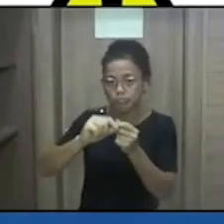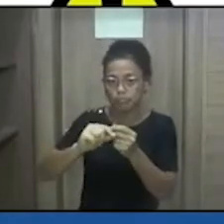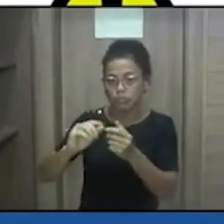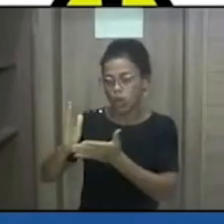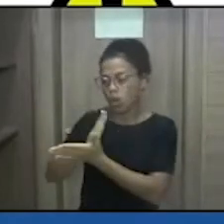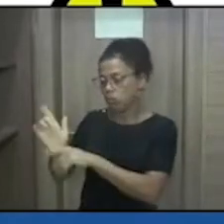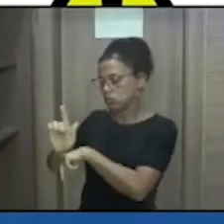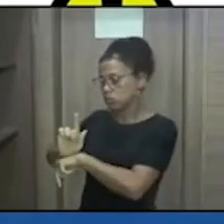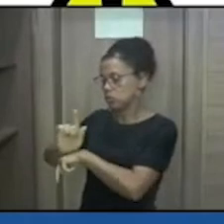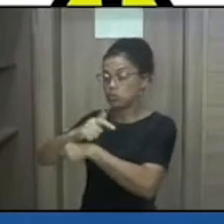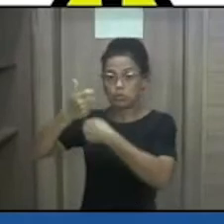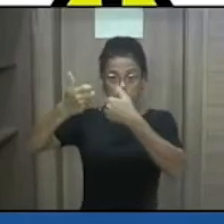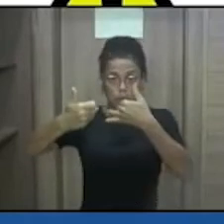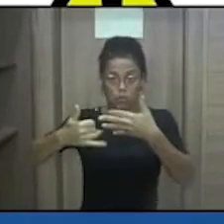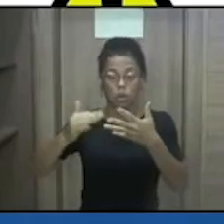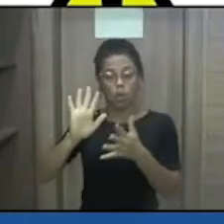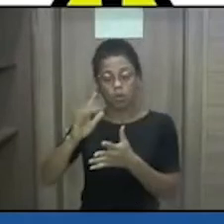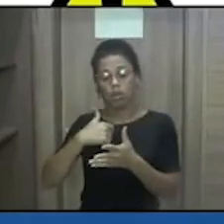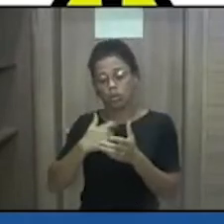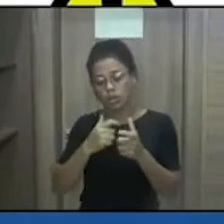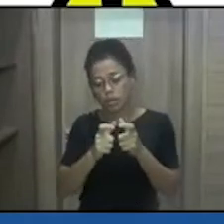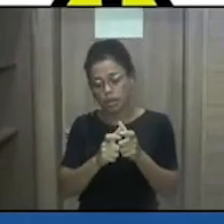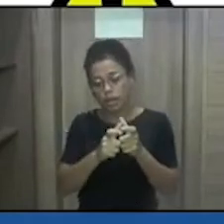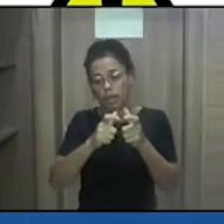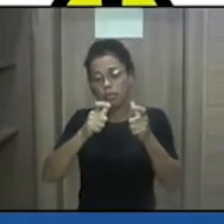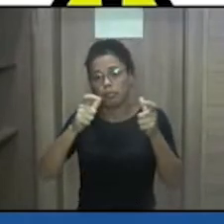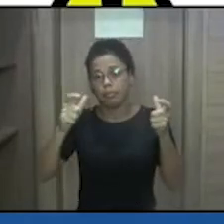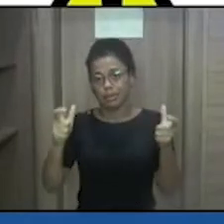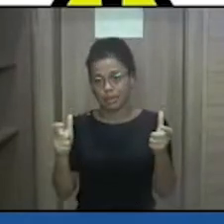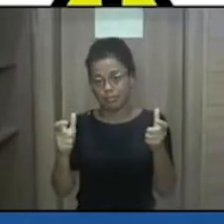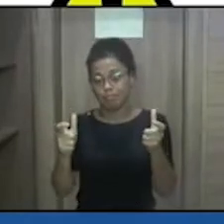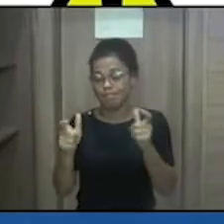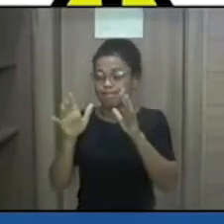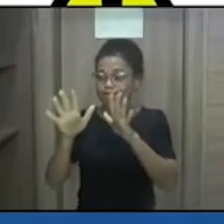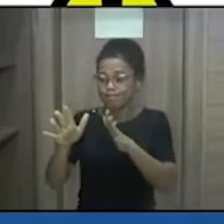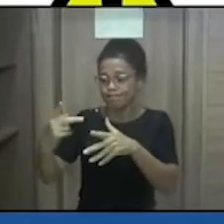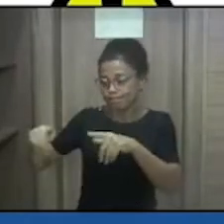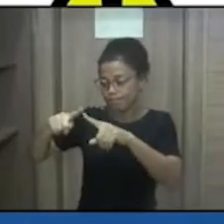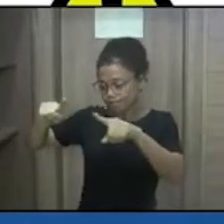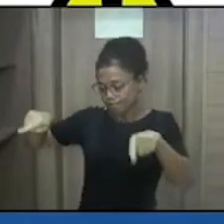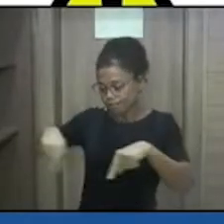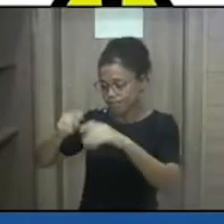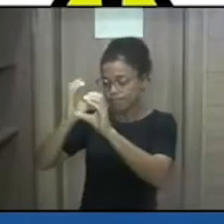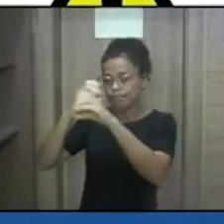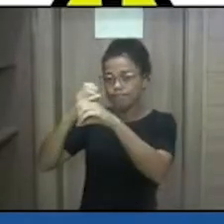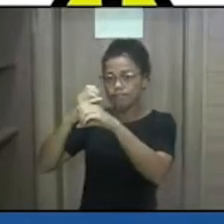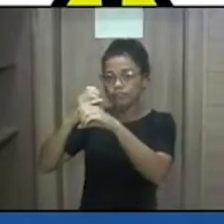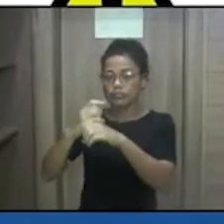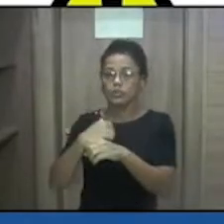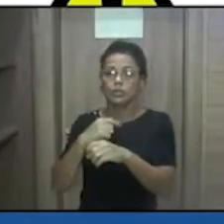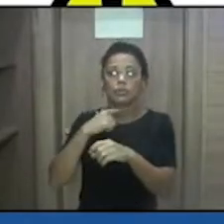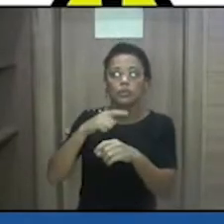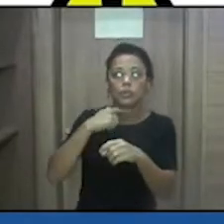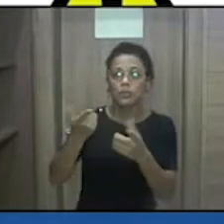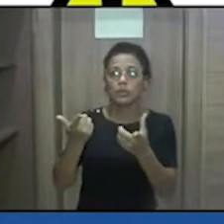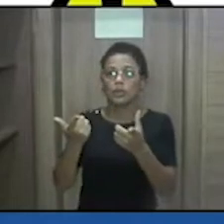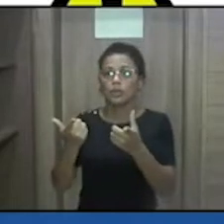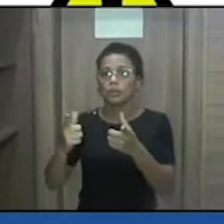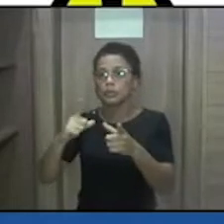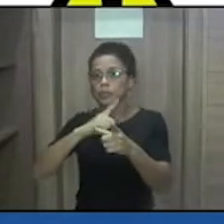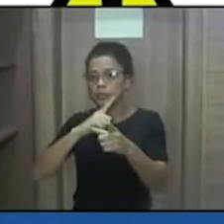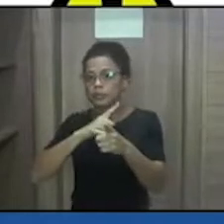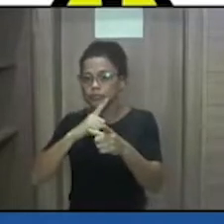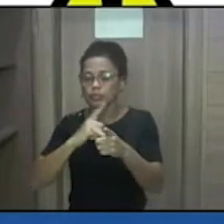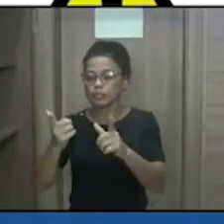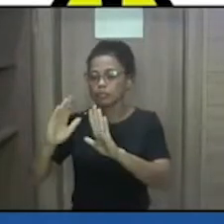trouxeram, até gostaria de ampliar minha capacidade de oferta pelo laboratório público, mas eu não consigo contratar, eu não tenho técnico